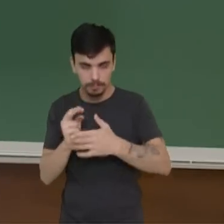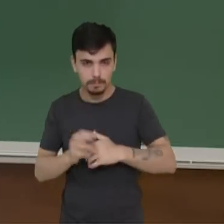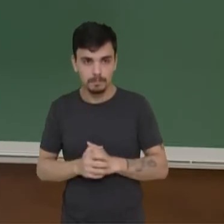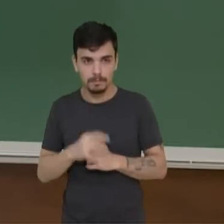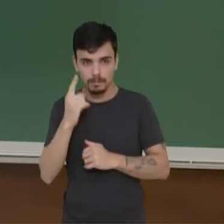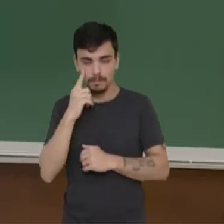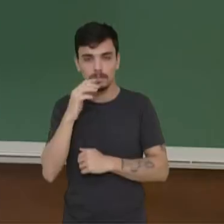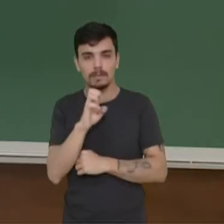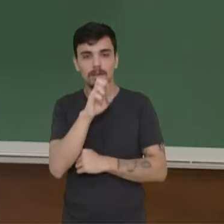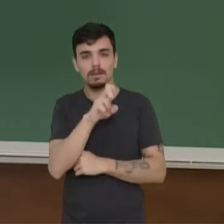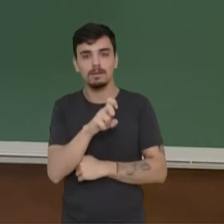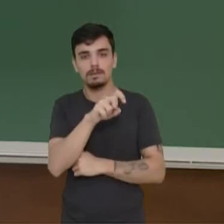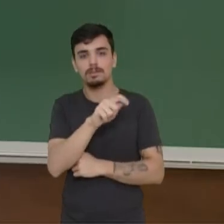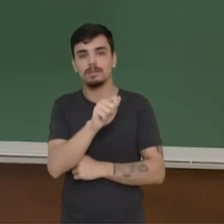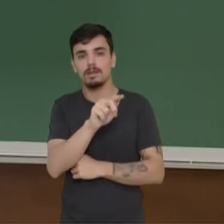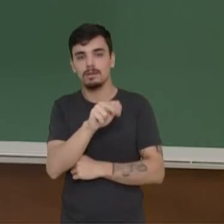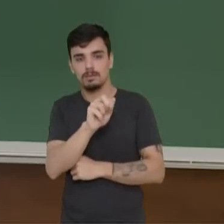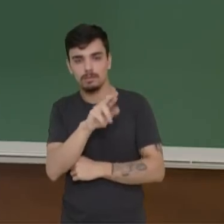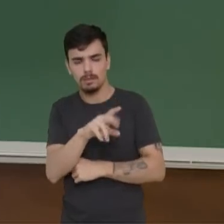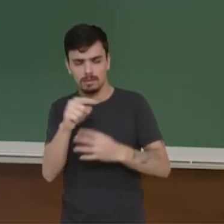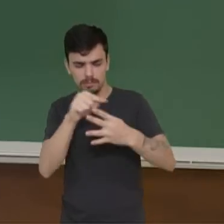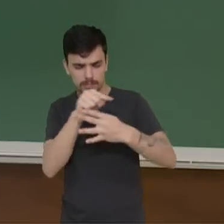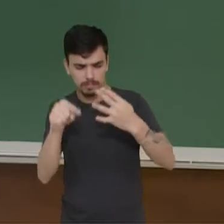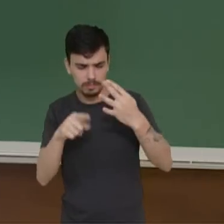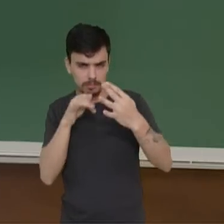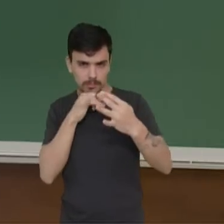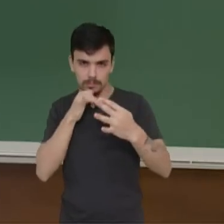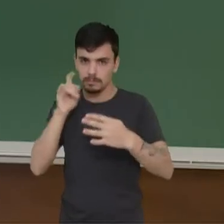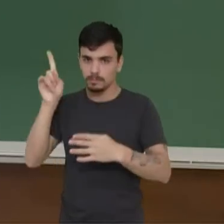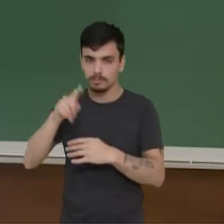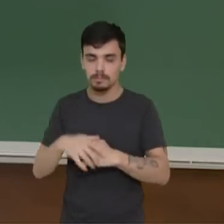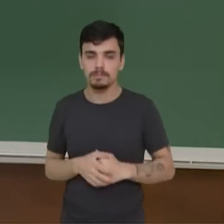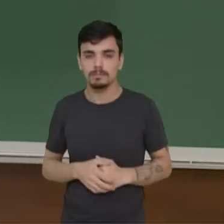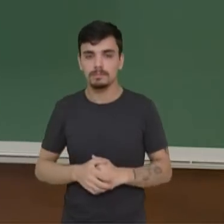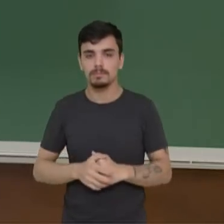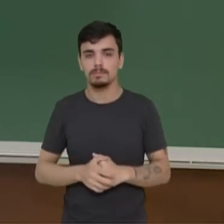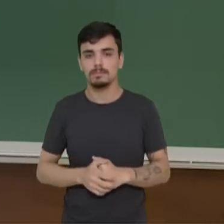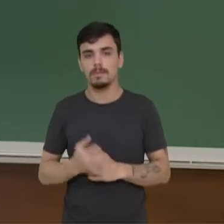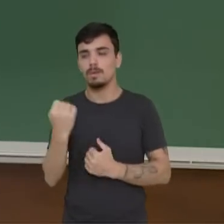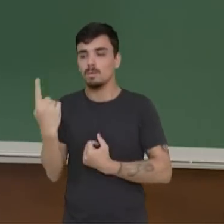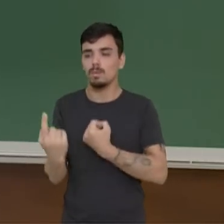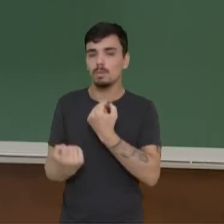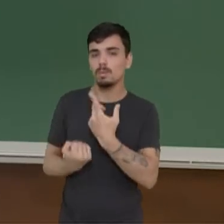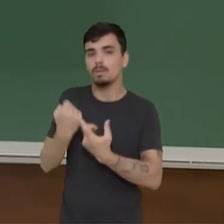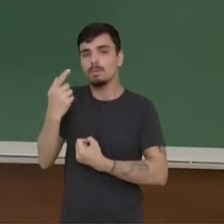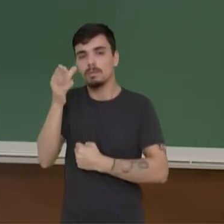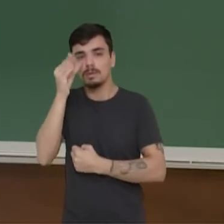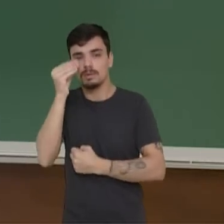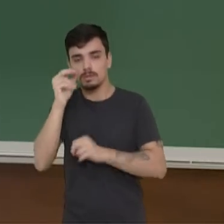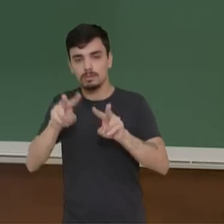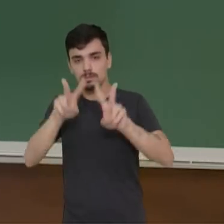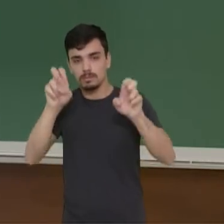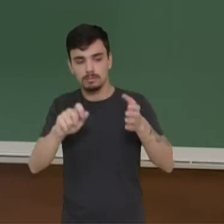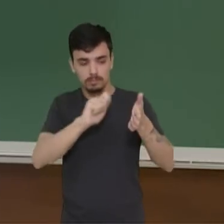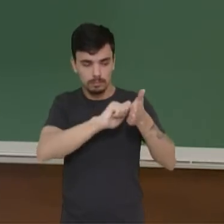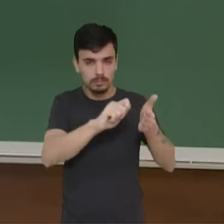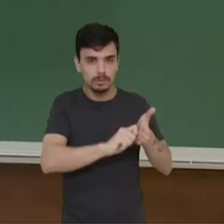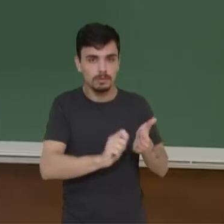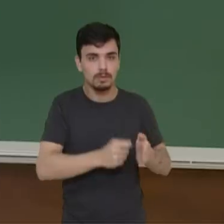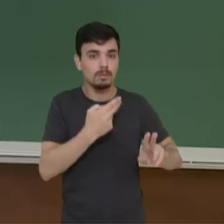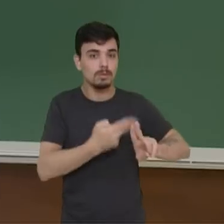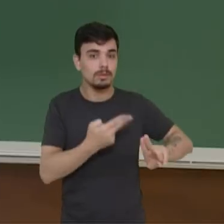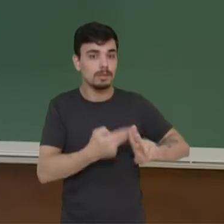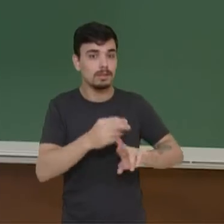em enxaguar, enxugar, enxame e etc. Ok? Então, essas são algumas das curiosidades de ortografia com relação ao uso